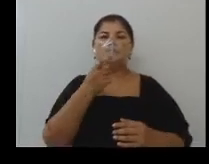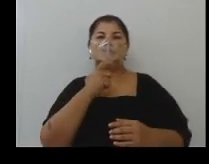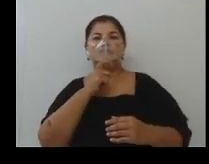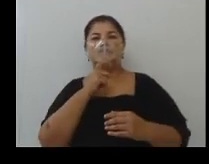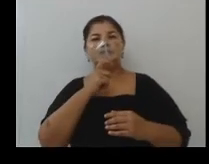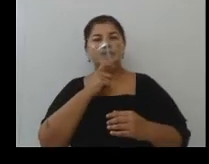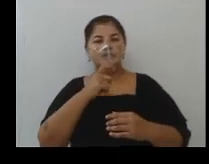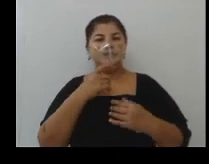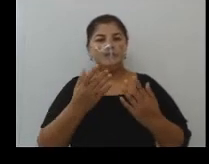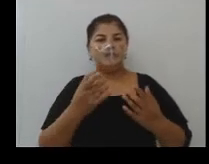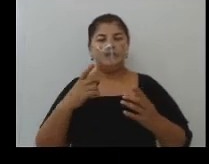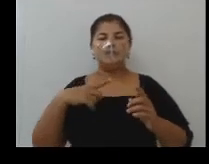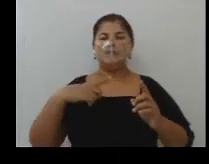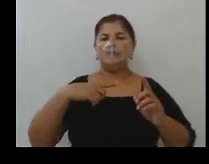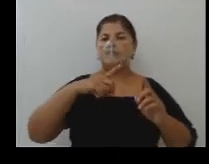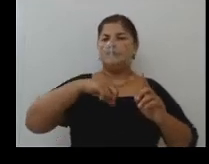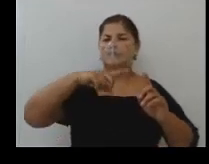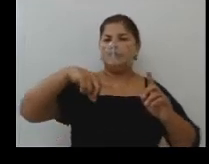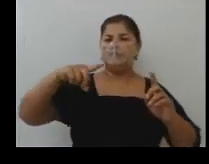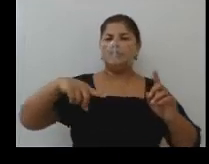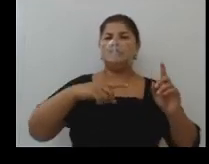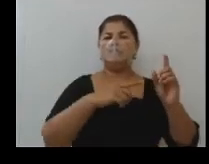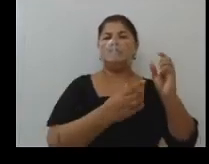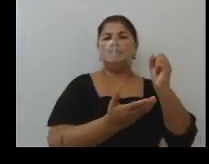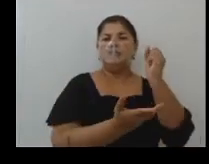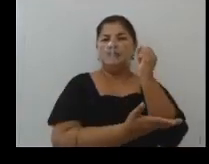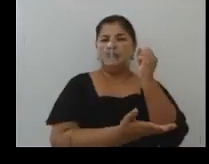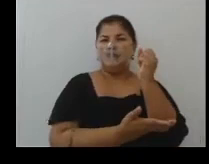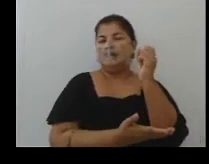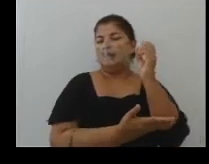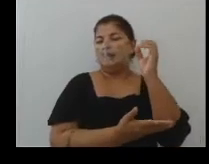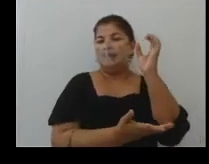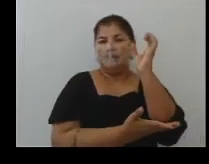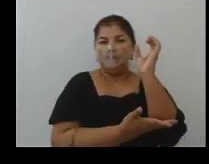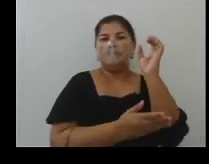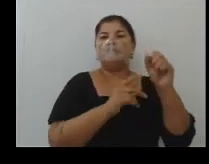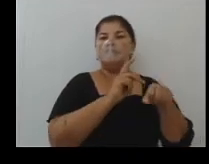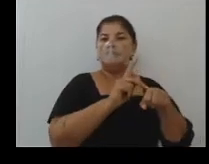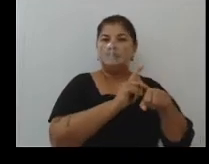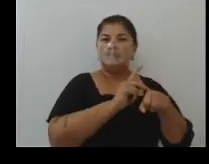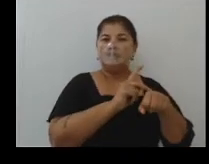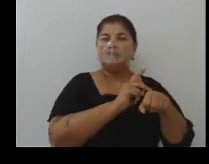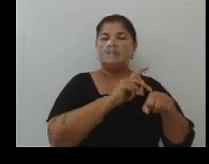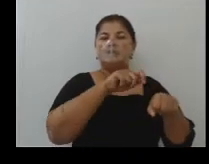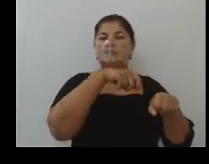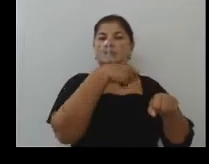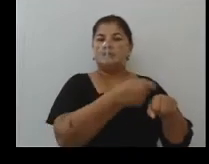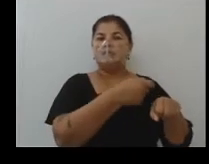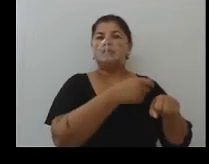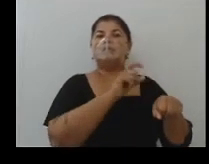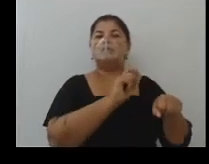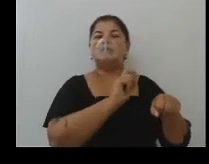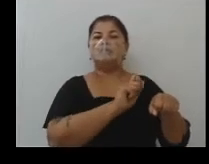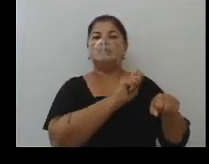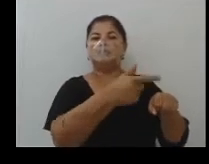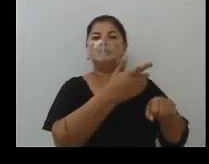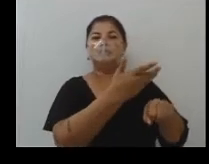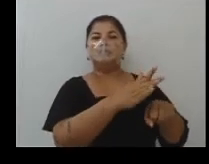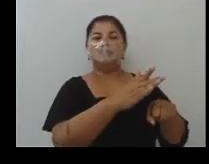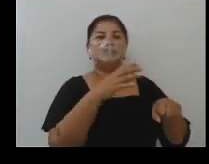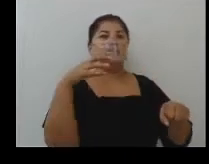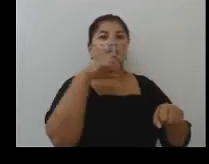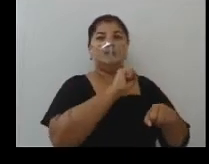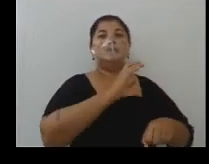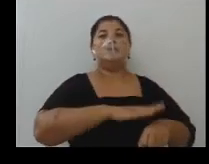de variação da temperatura da garrafa preta em comparação com a branca durante o experimento foi. Então vamos lá. Quem esquenta mais